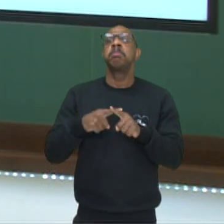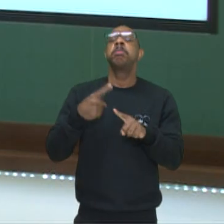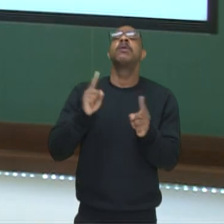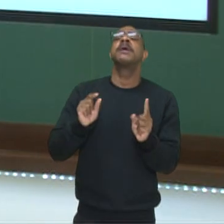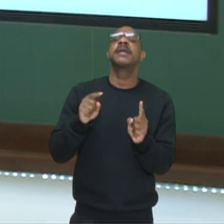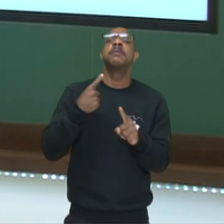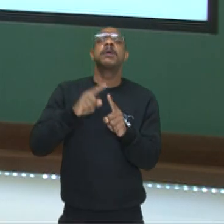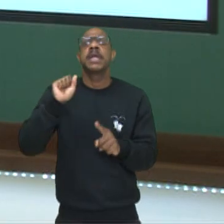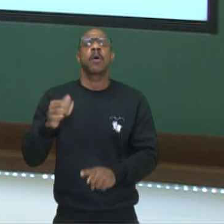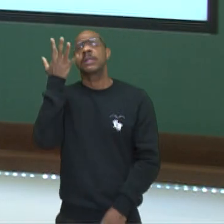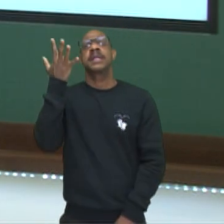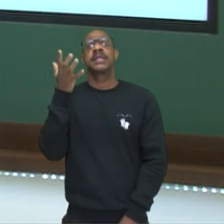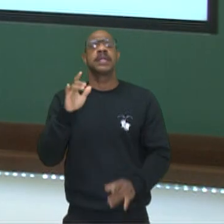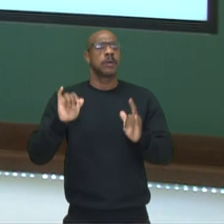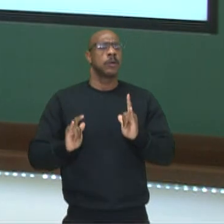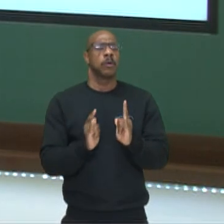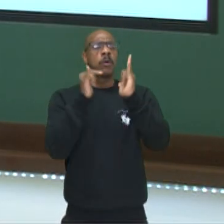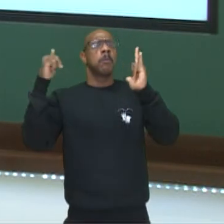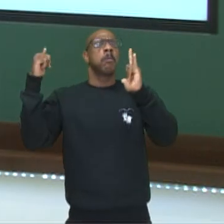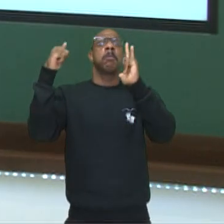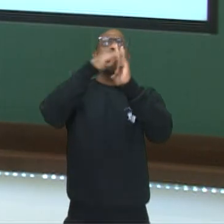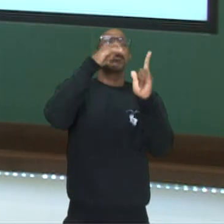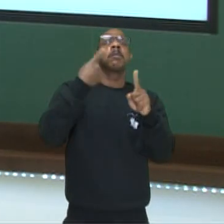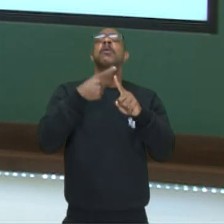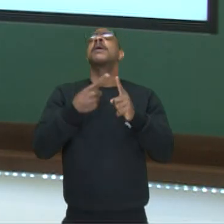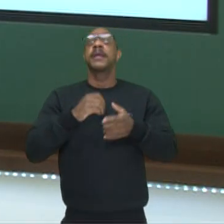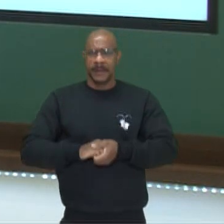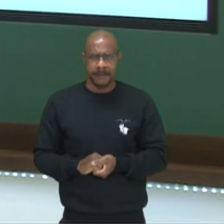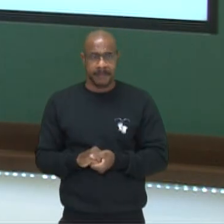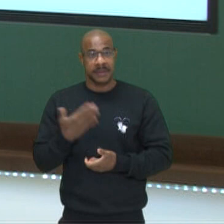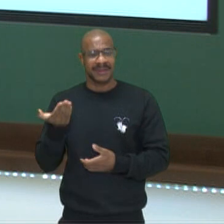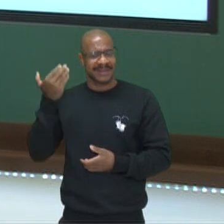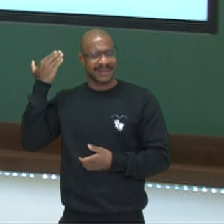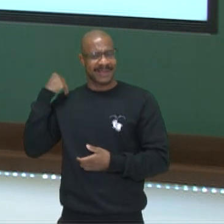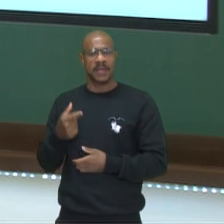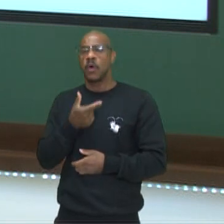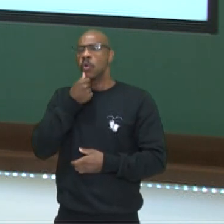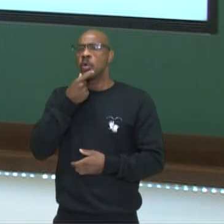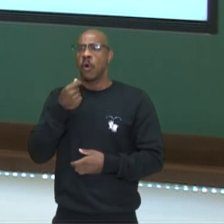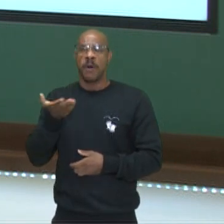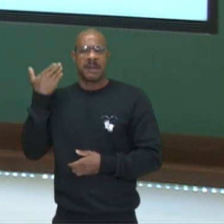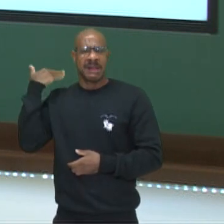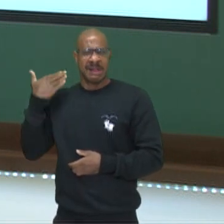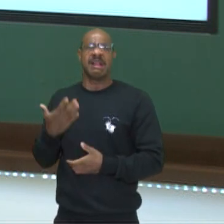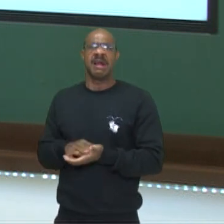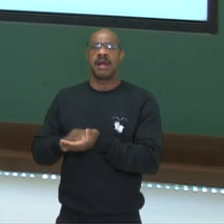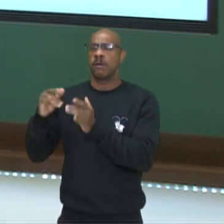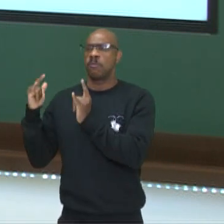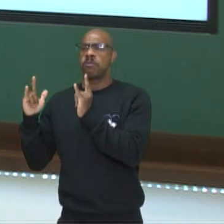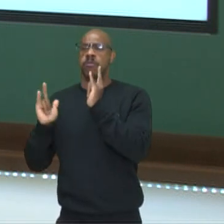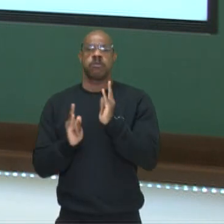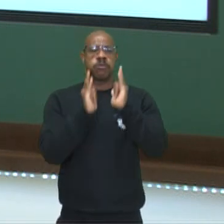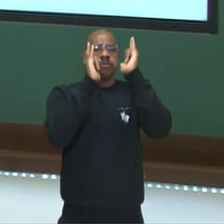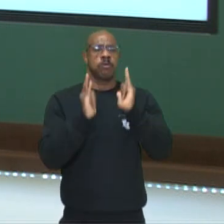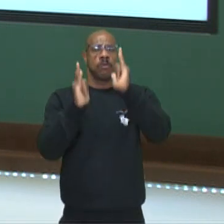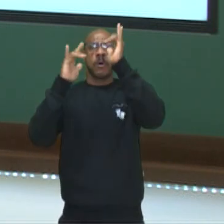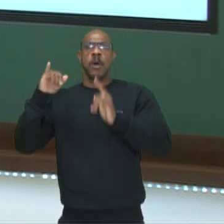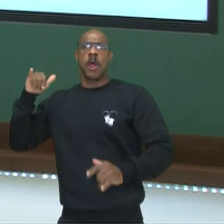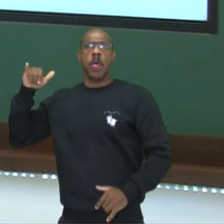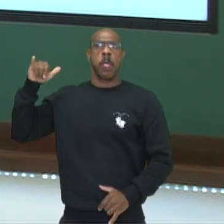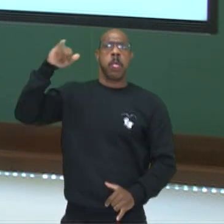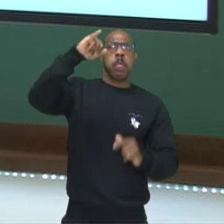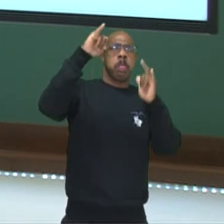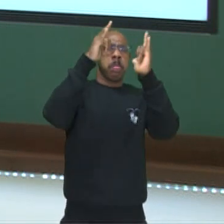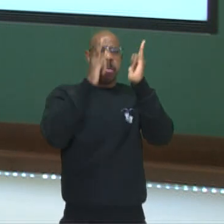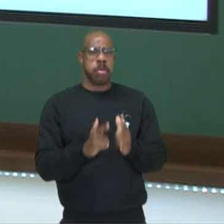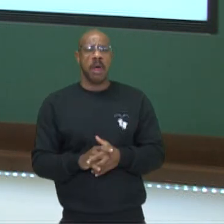motivou esse atentado? O que fez com que esses terroristas lançassem aviões nas Torres Gêmeas, no World Trade Center,